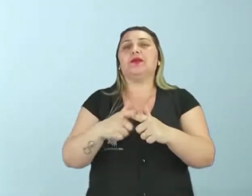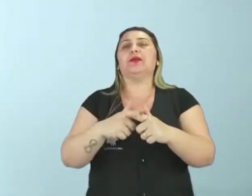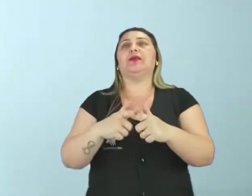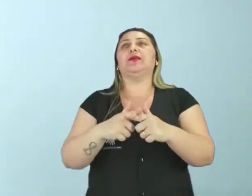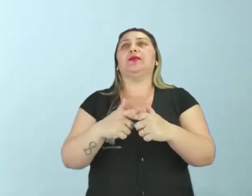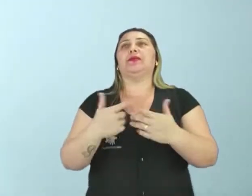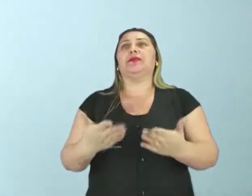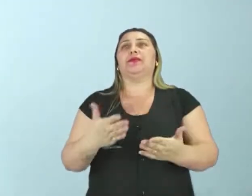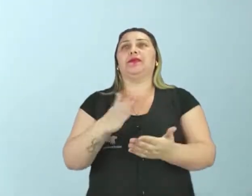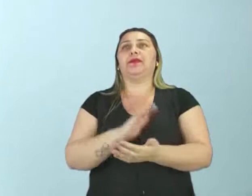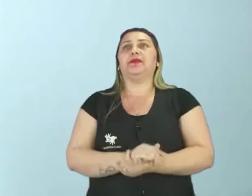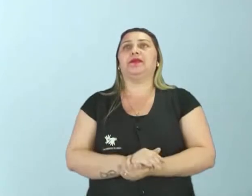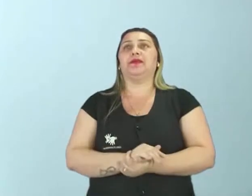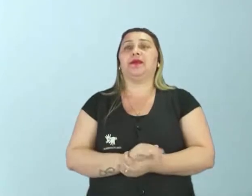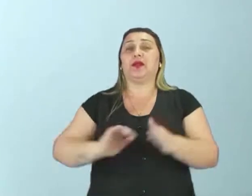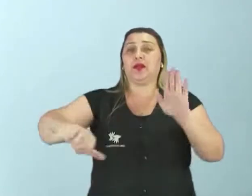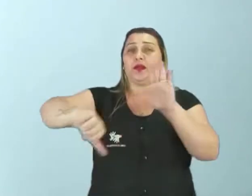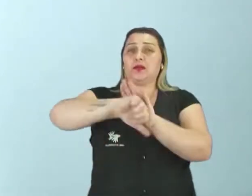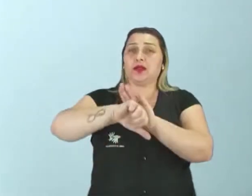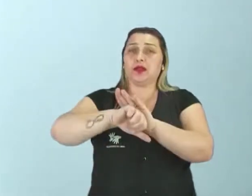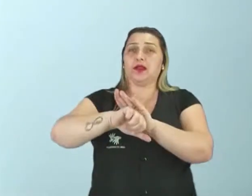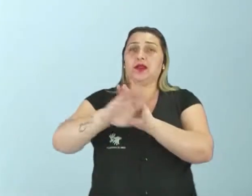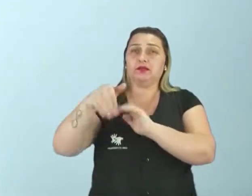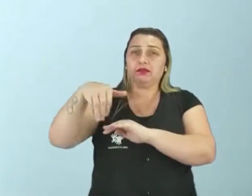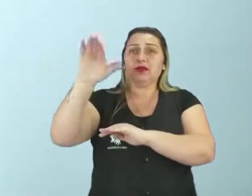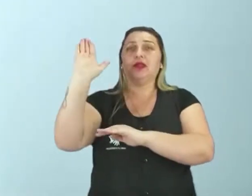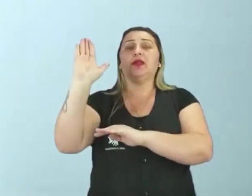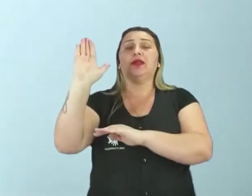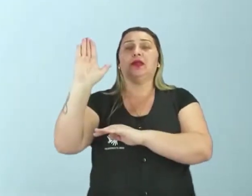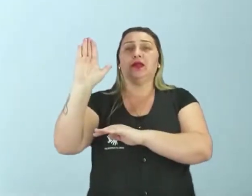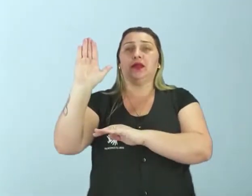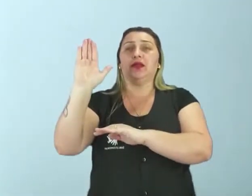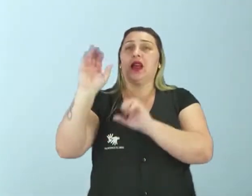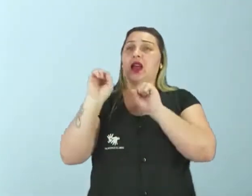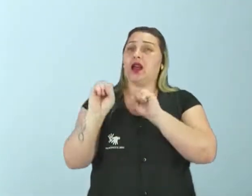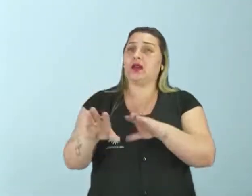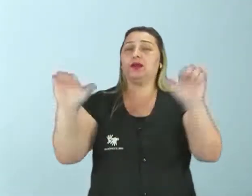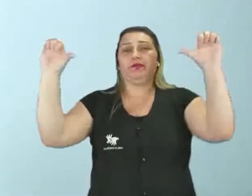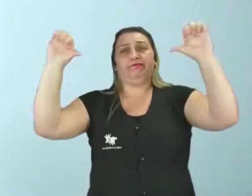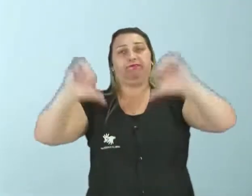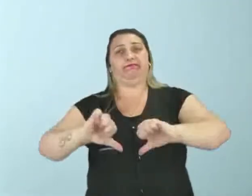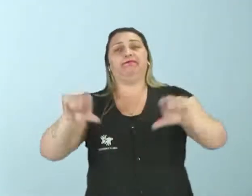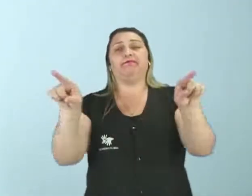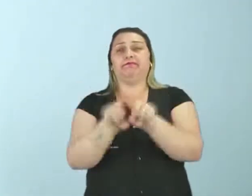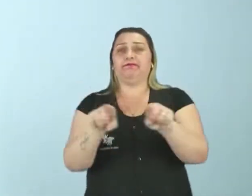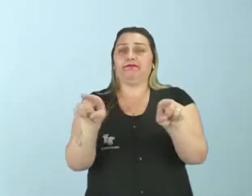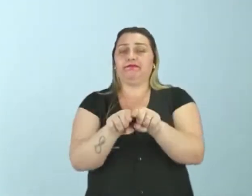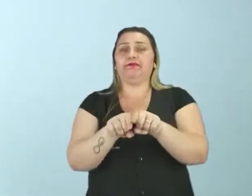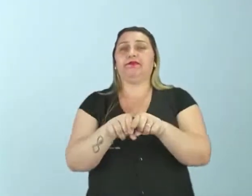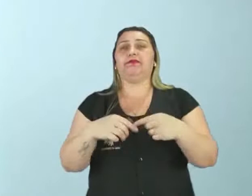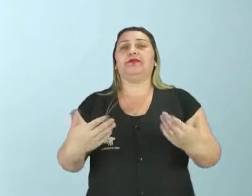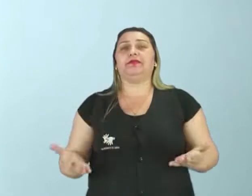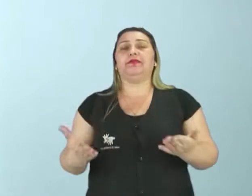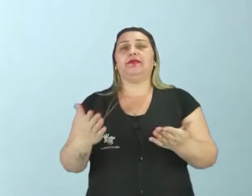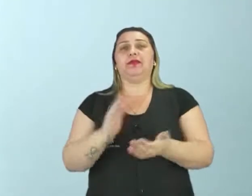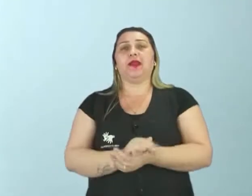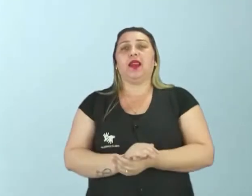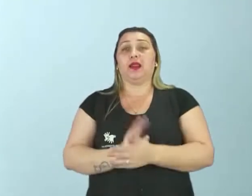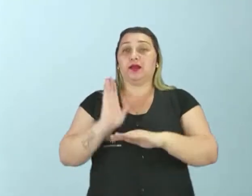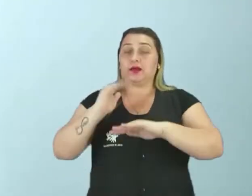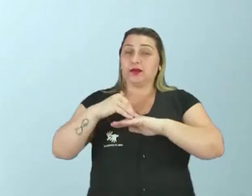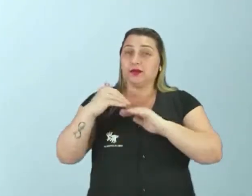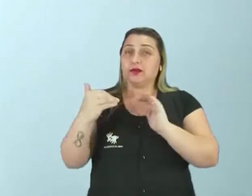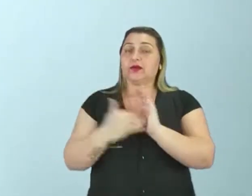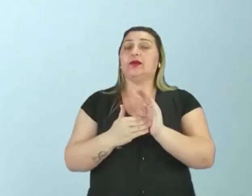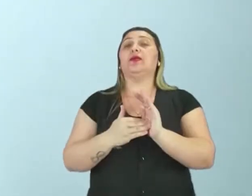de criminalidade alto, um índice da educação baixo. Então, tudo